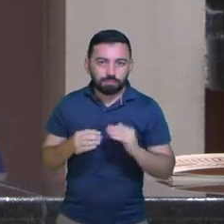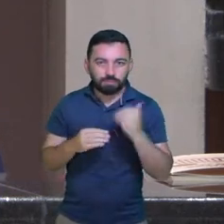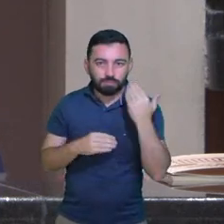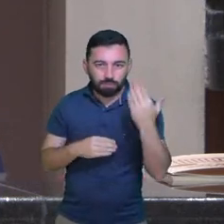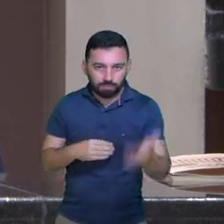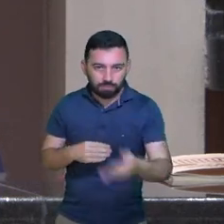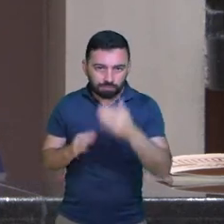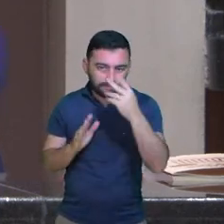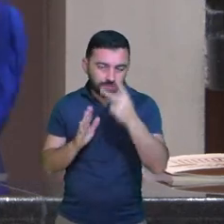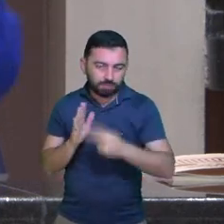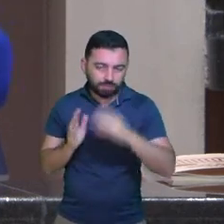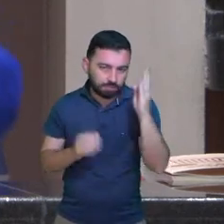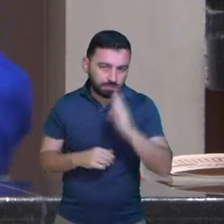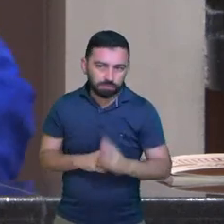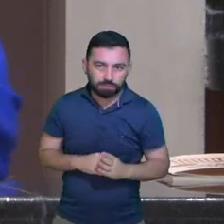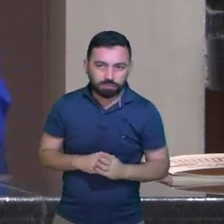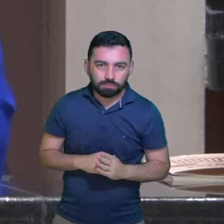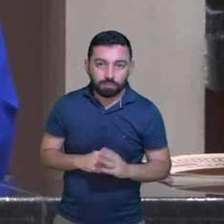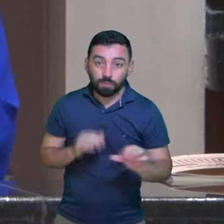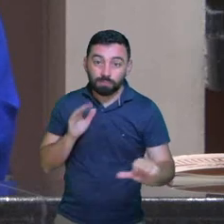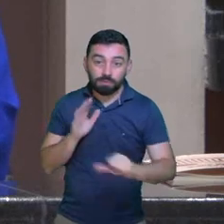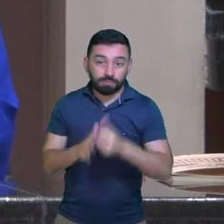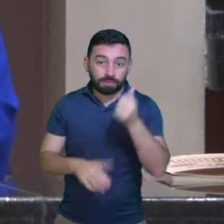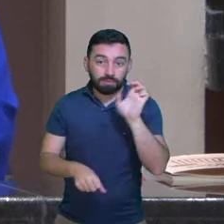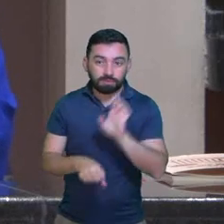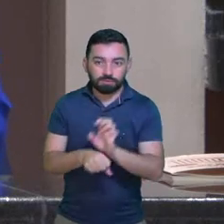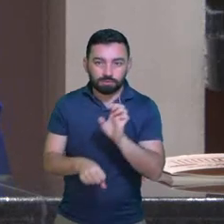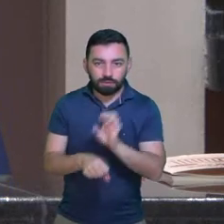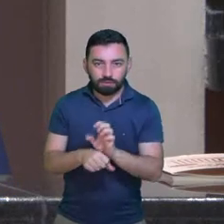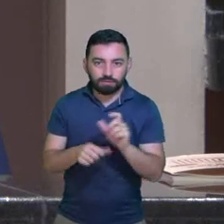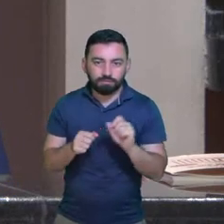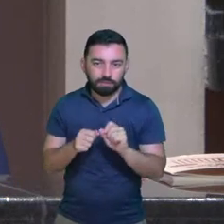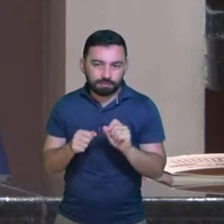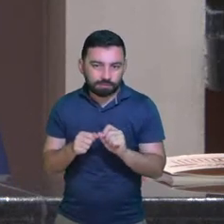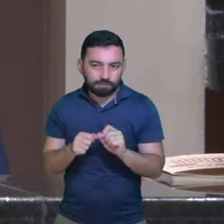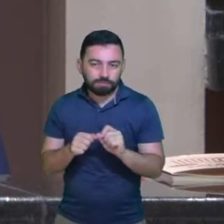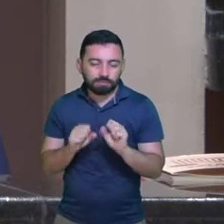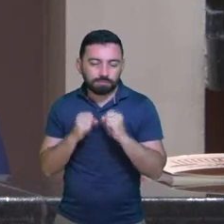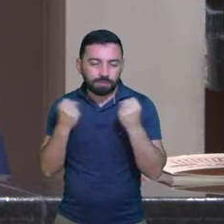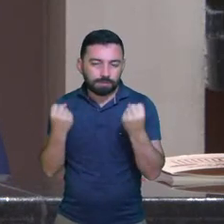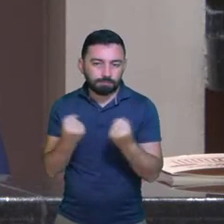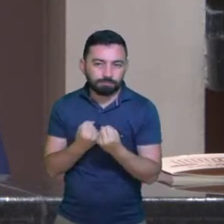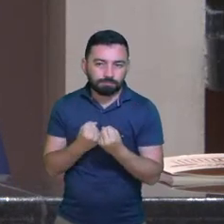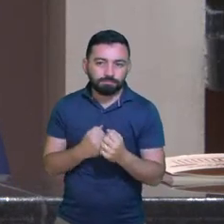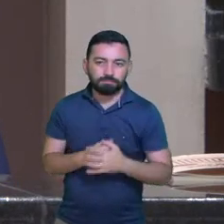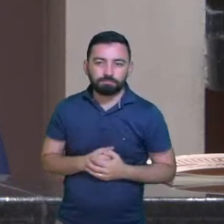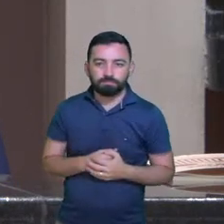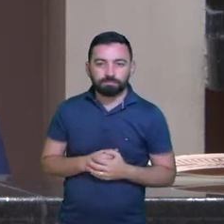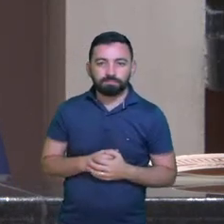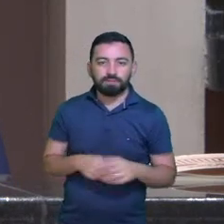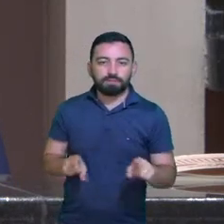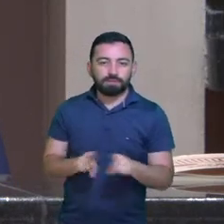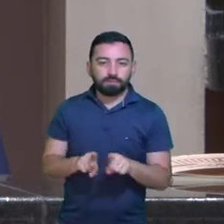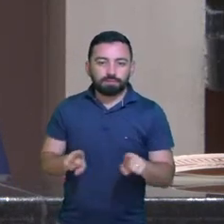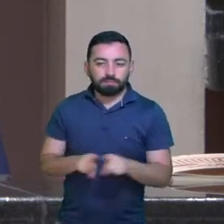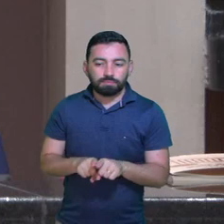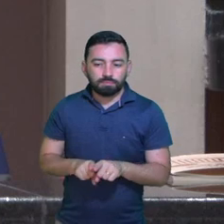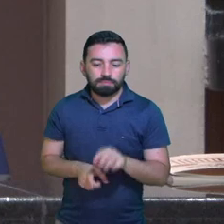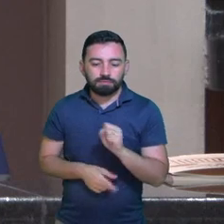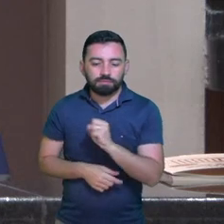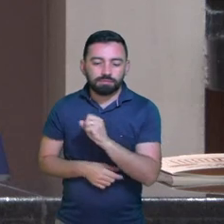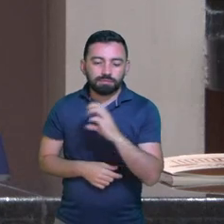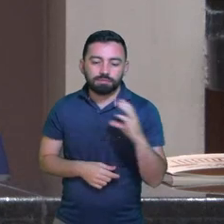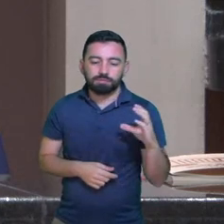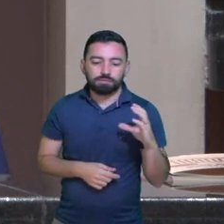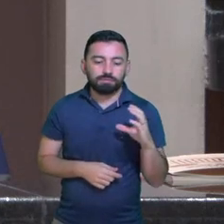Nacional de Educação fomos o primeiro estado a fazer Esse seminário foi Santa Catarina também